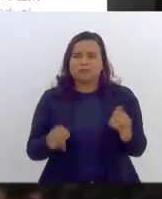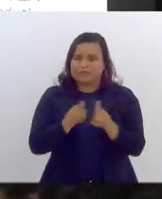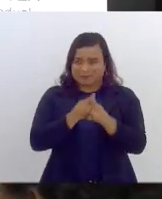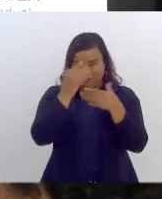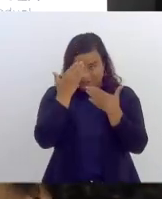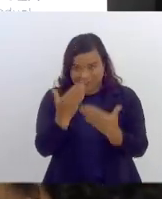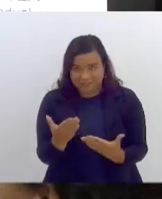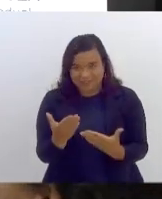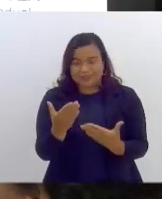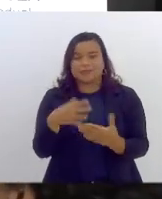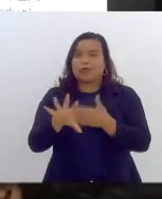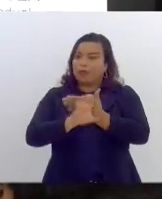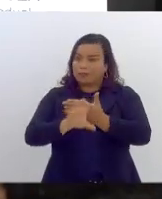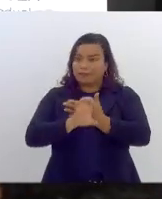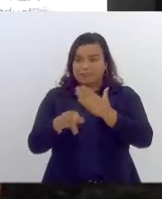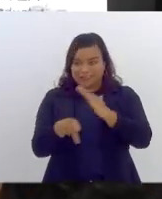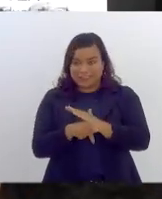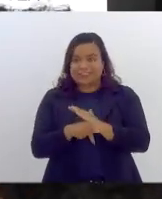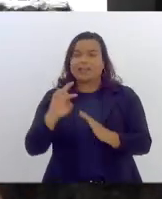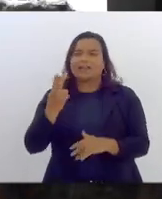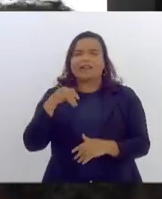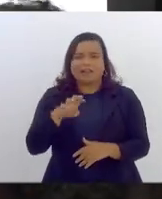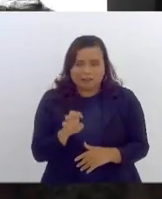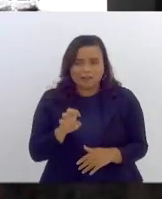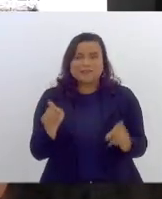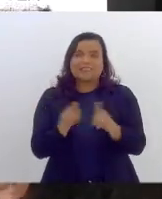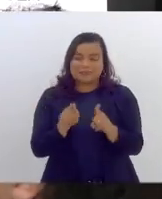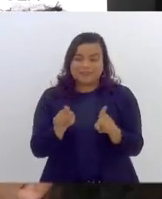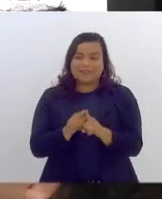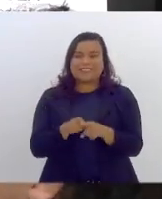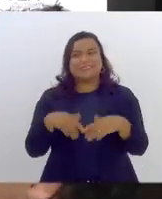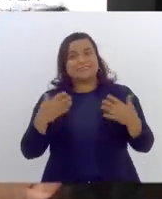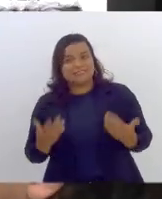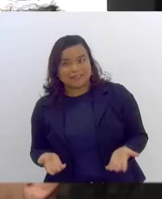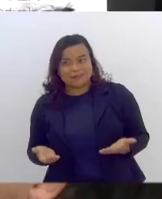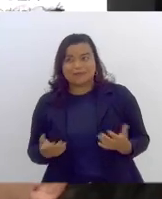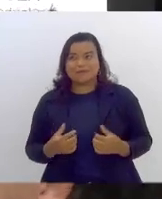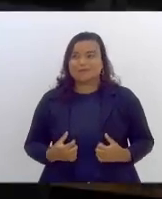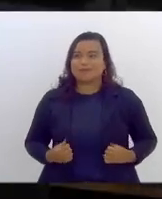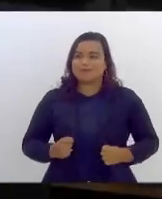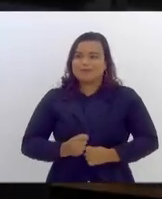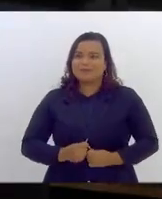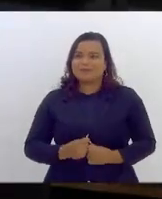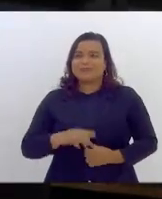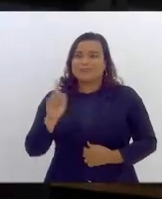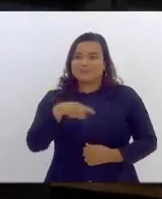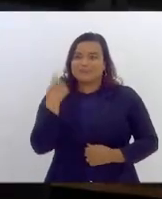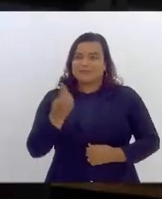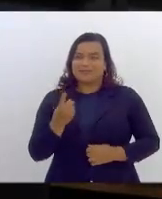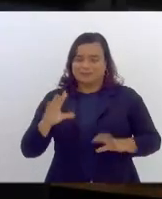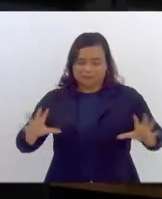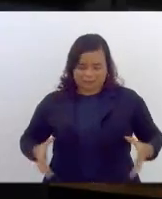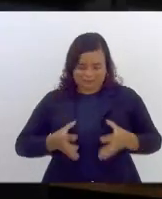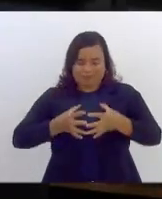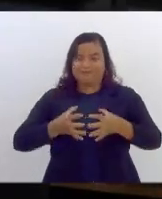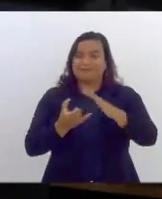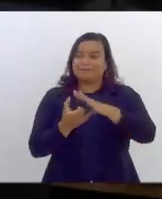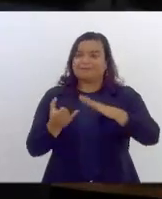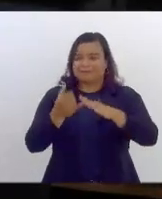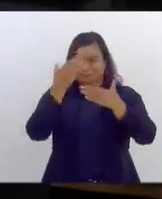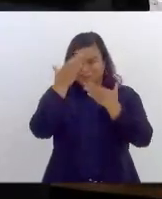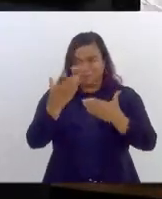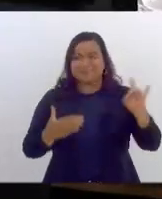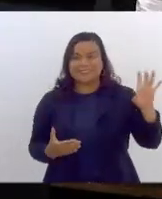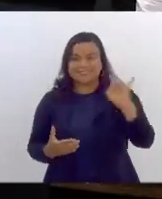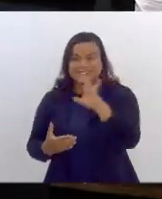obrigada à ouvidoria, ao Guilherme. Bom, gente, esse é o nosso quadro institucional. Agradeço